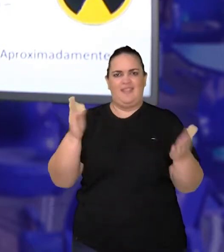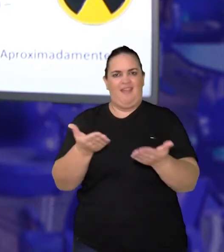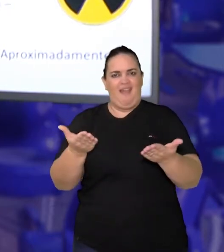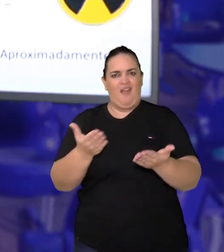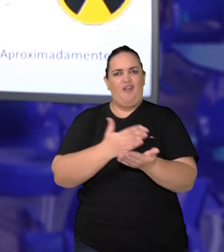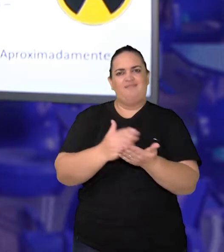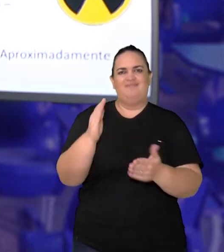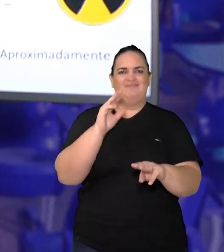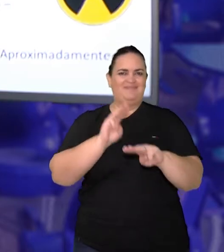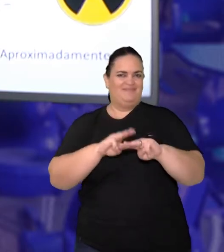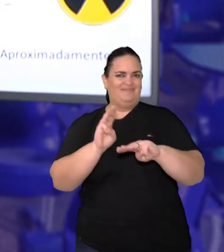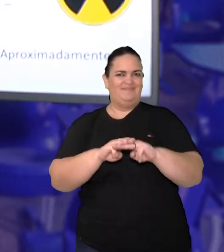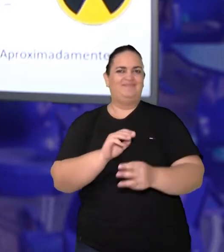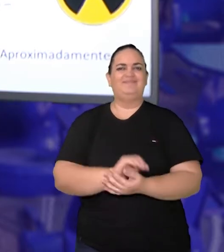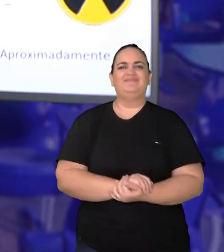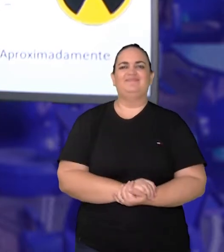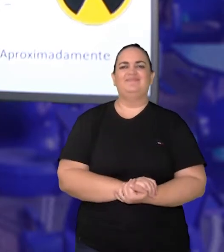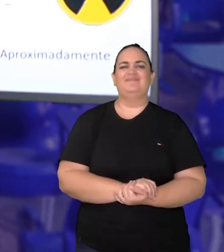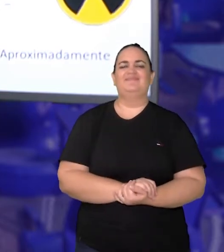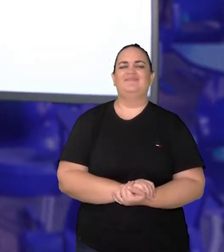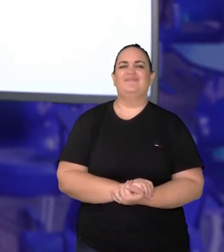para a matemática.